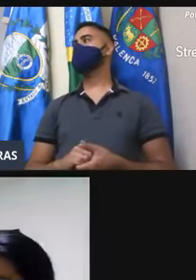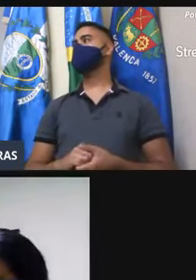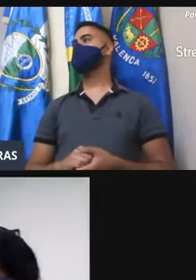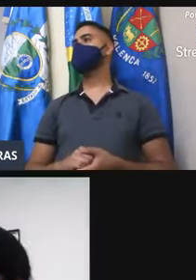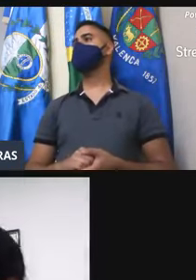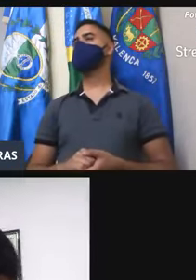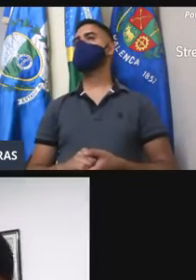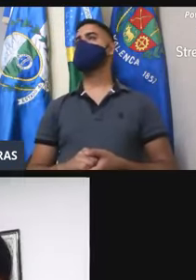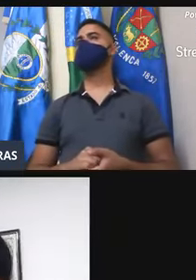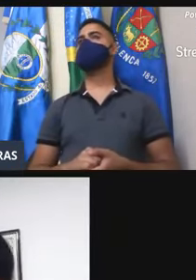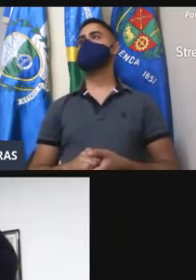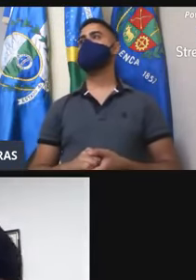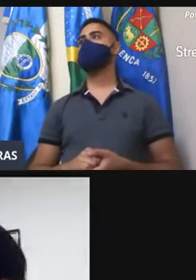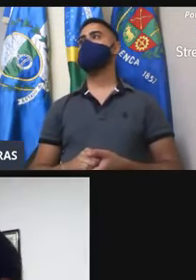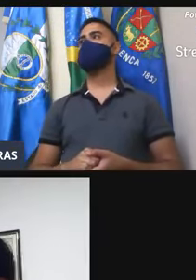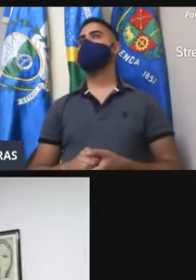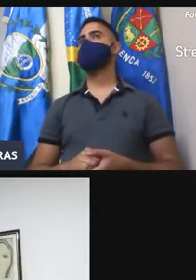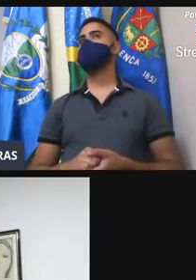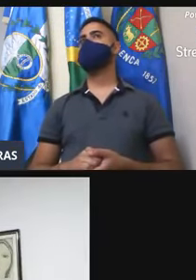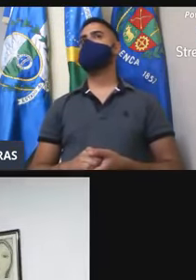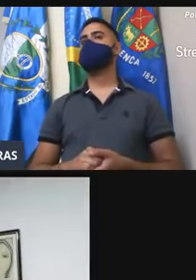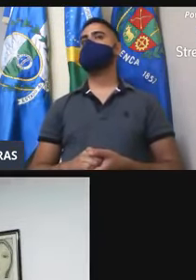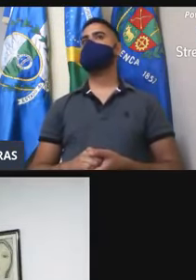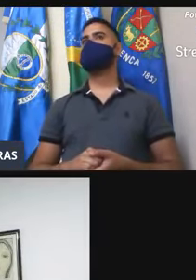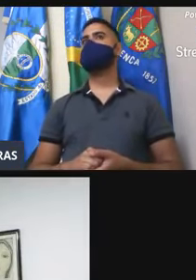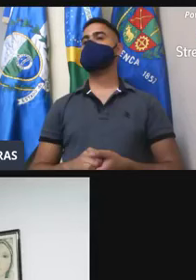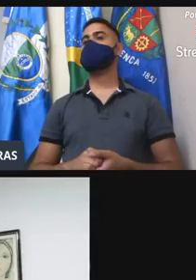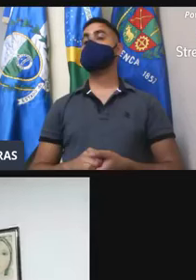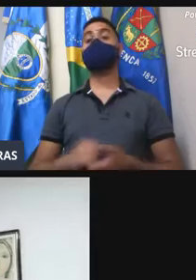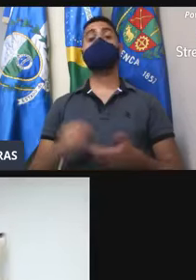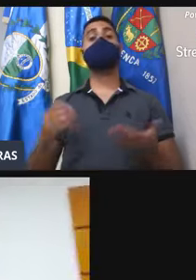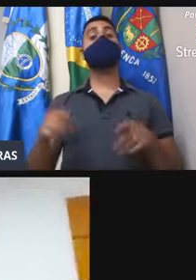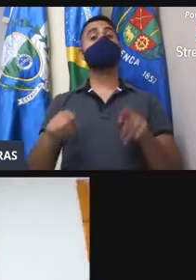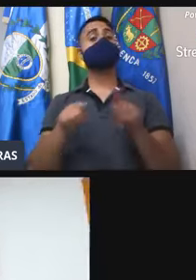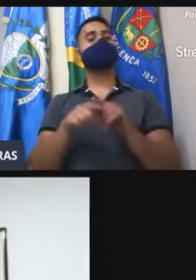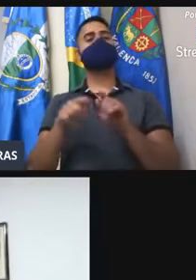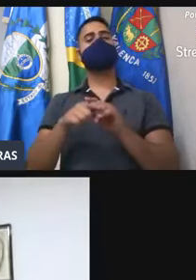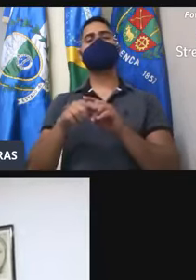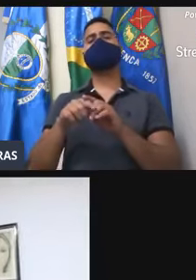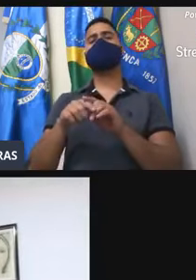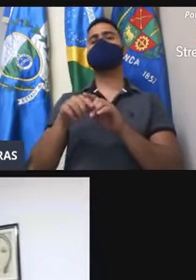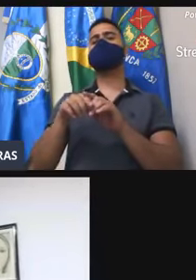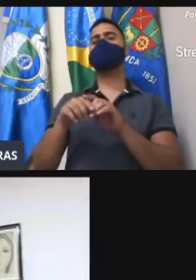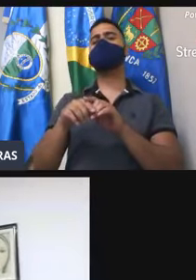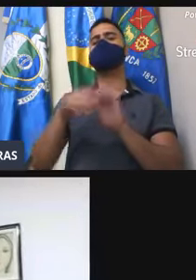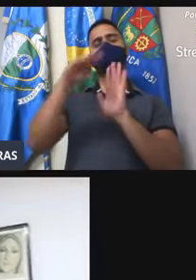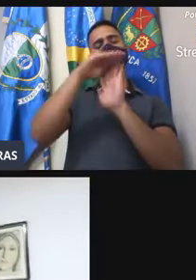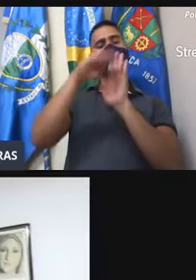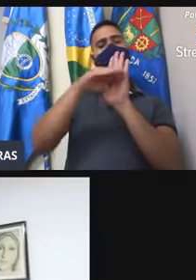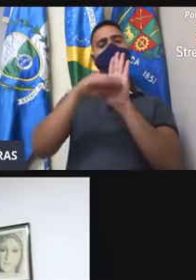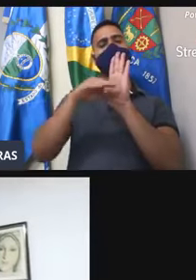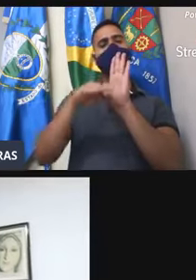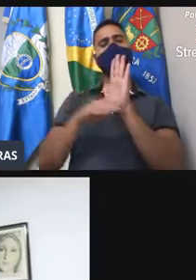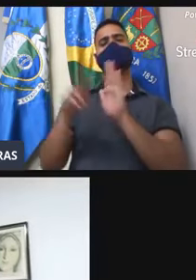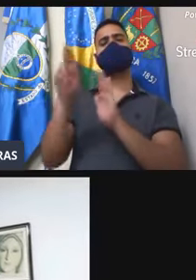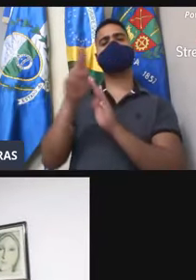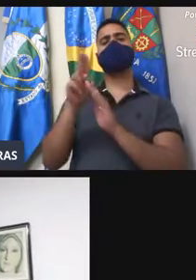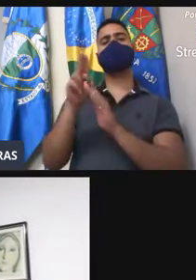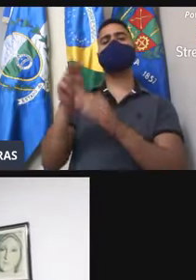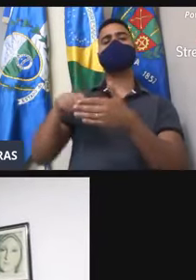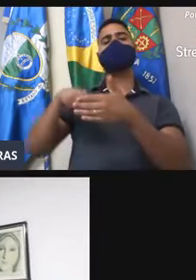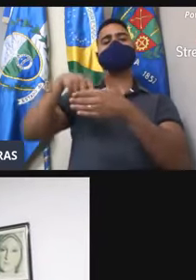Vamos, conforme a ordem de chamada para uso da tribuna na